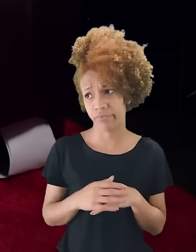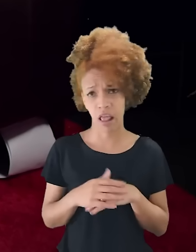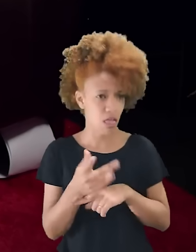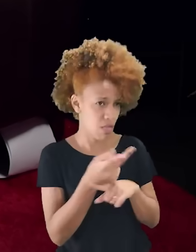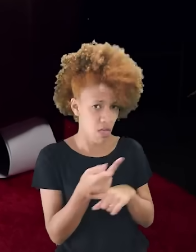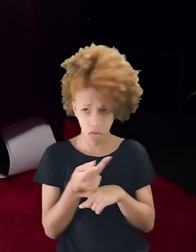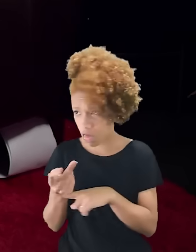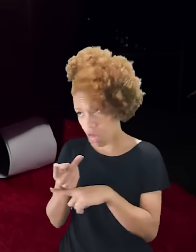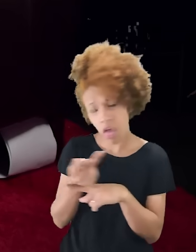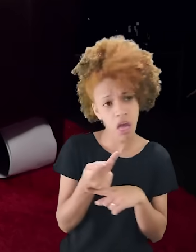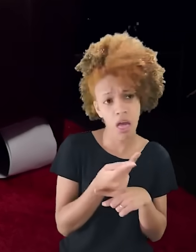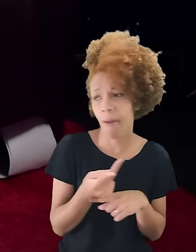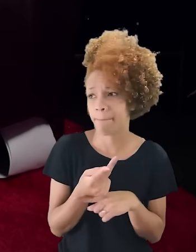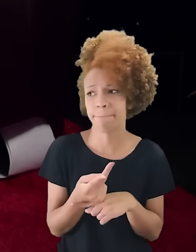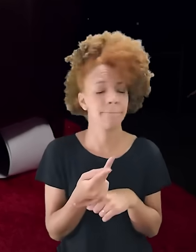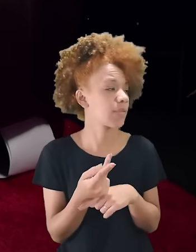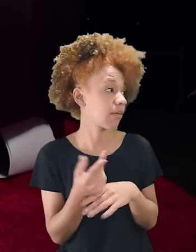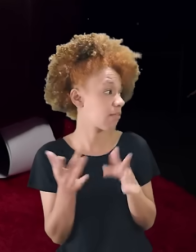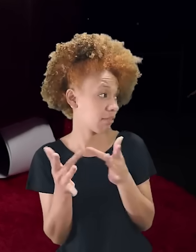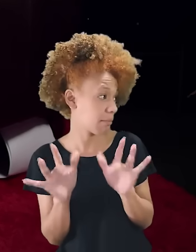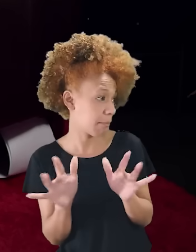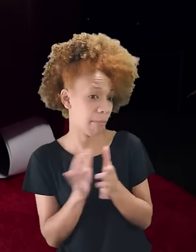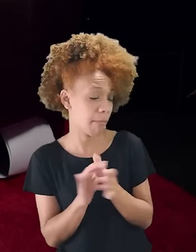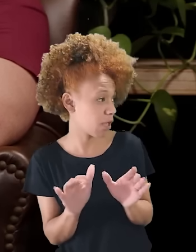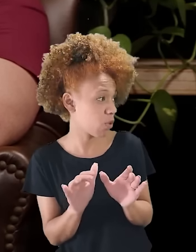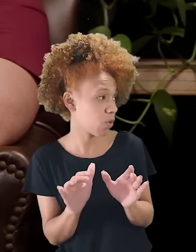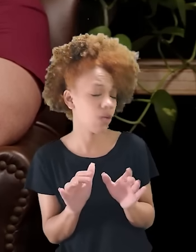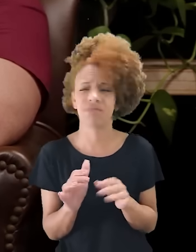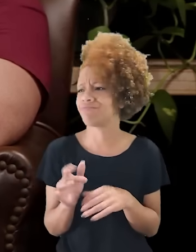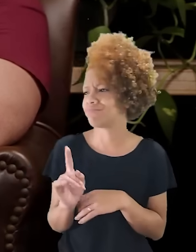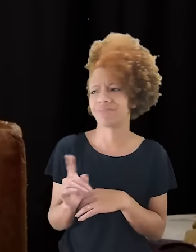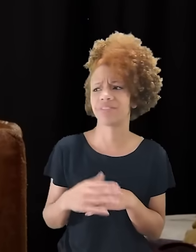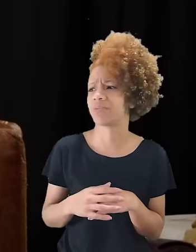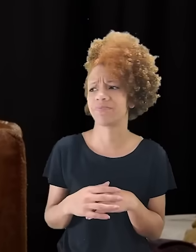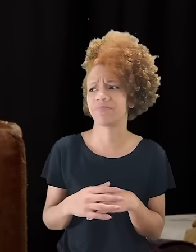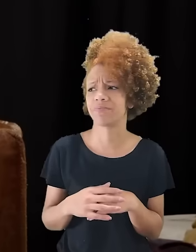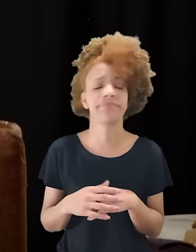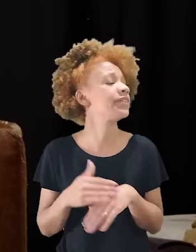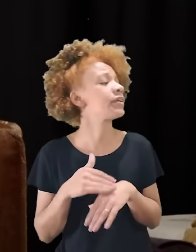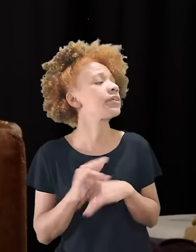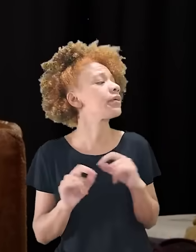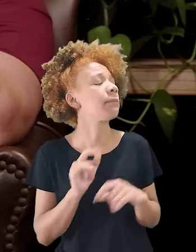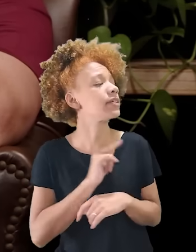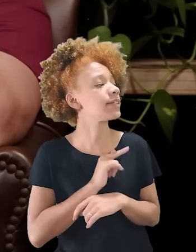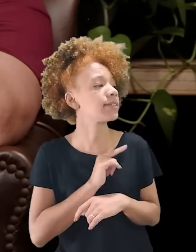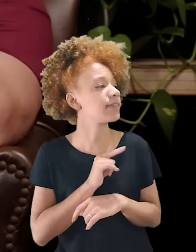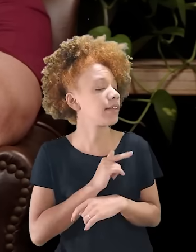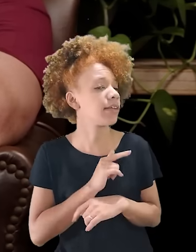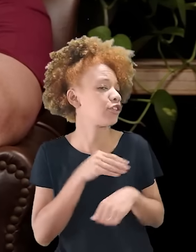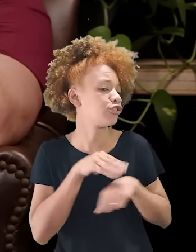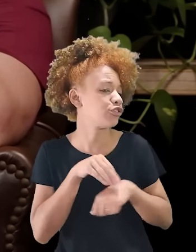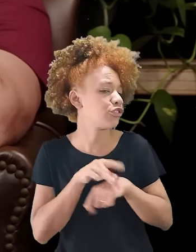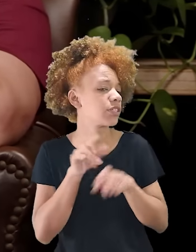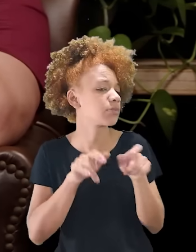que ela tá caça ela tá caça que ela tá procurando que ela acabou de separar ou não necessariamente não necessariamente né que mais você tem de dicas